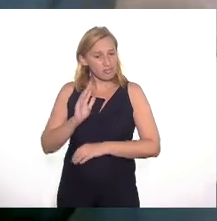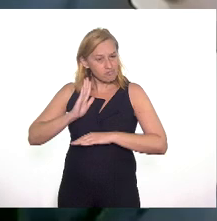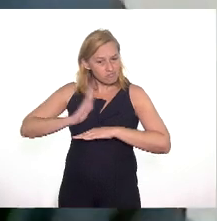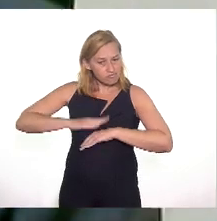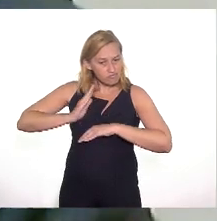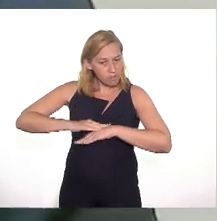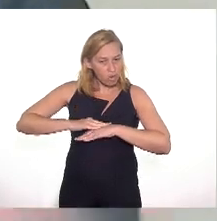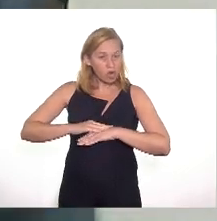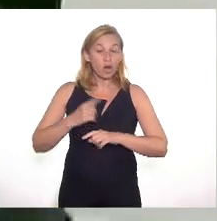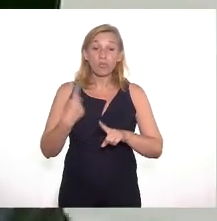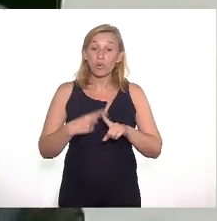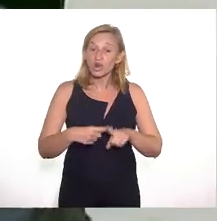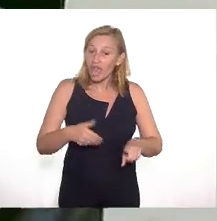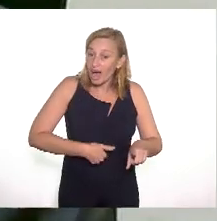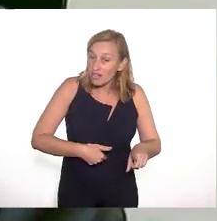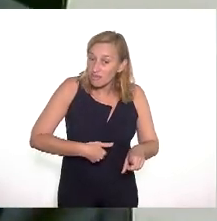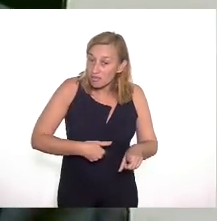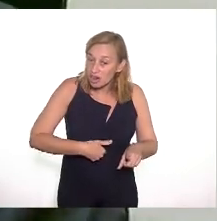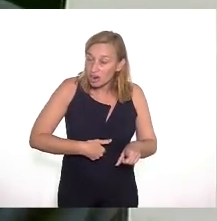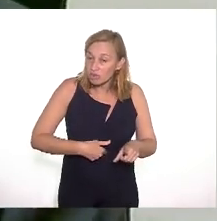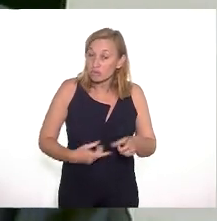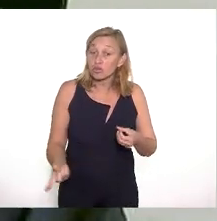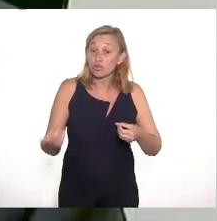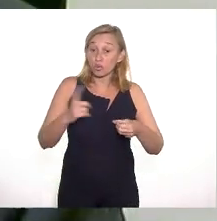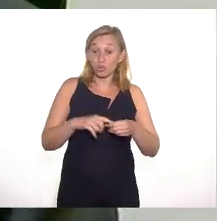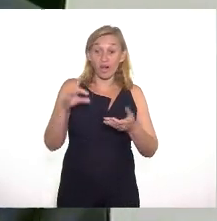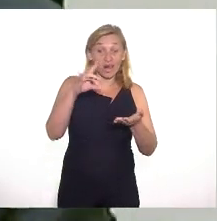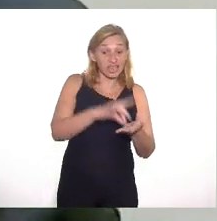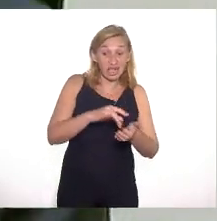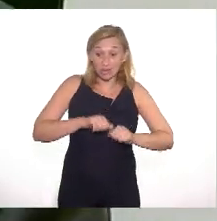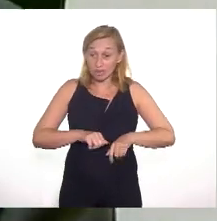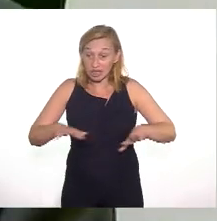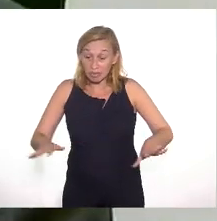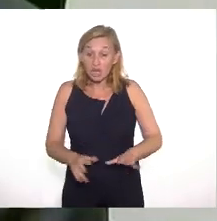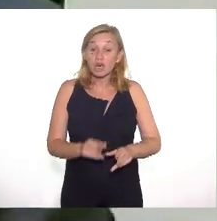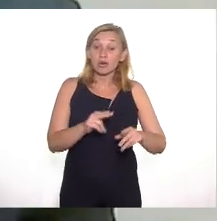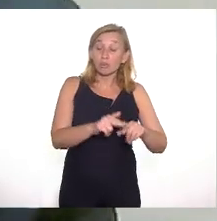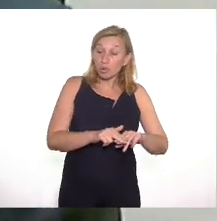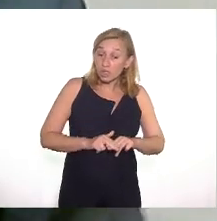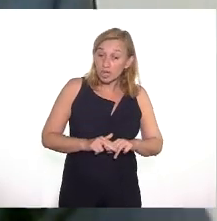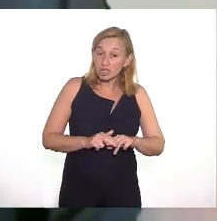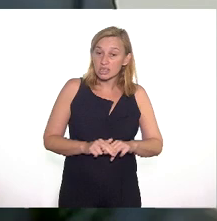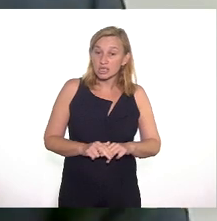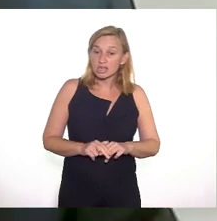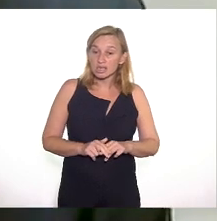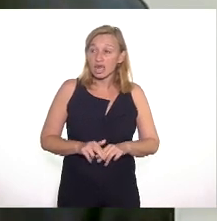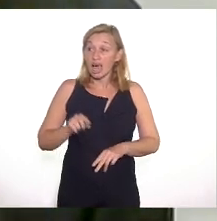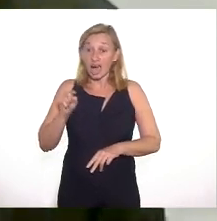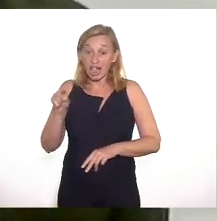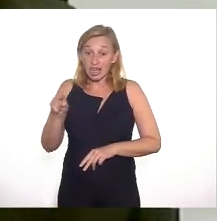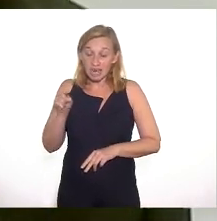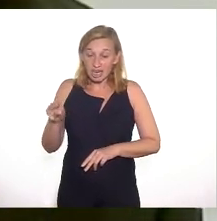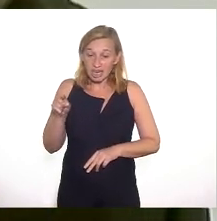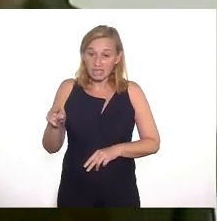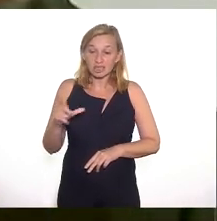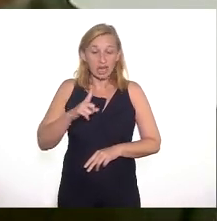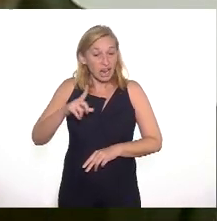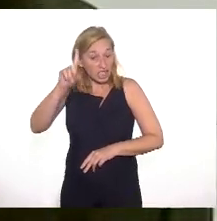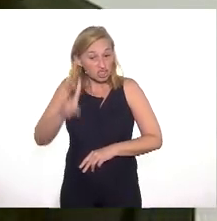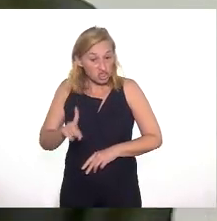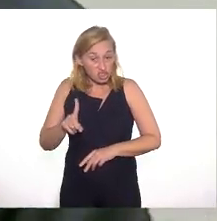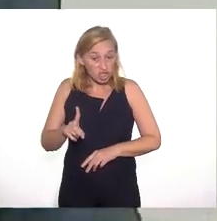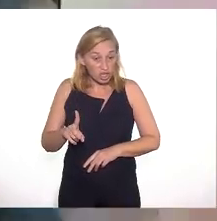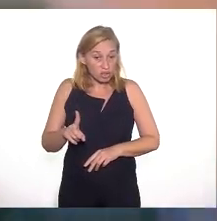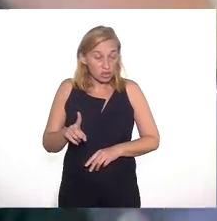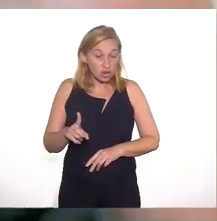porque a fome com a pandemia voltou a ser uma realidade. E com esta medida, tanto aqueles que terão direito ao auxílio